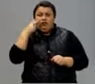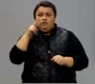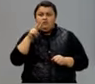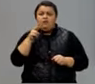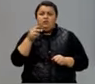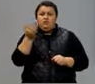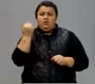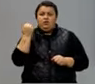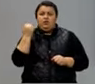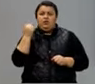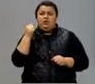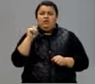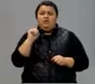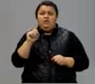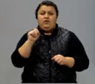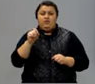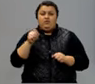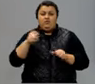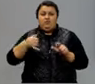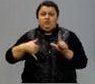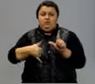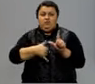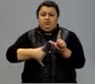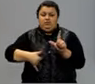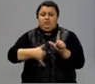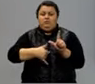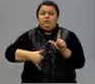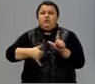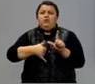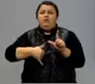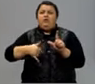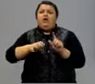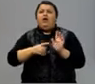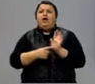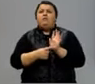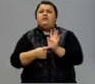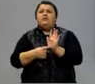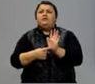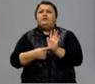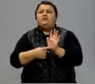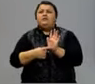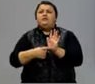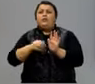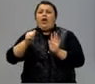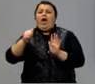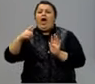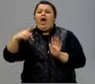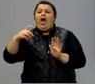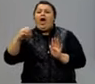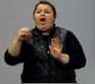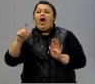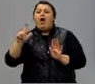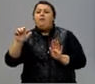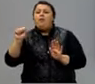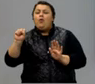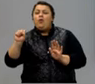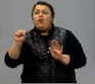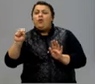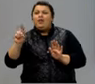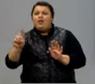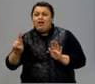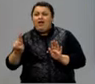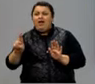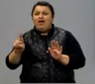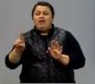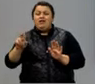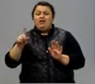que lipídios, né, que são as gorduras, apresentam natureza apolar e são insolúveis em água. Como eu mostrei para vocês ali,